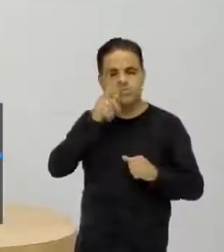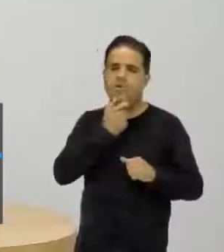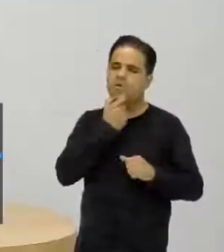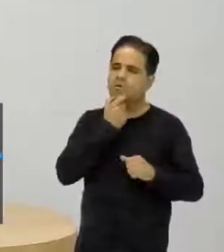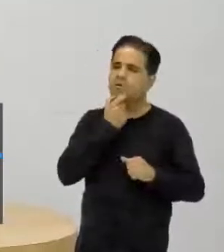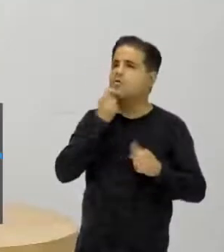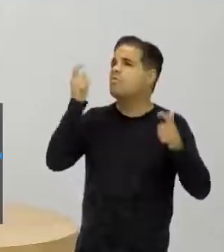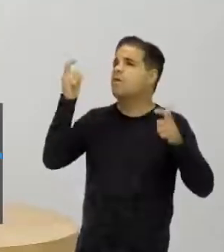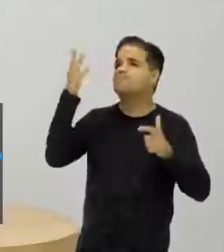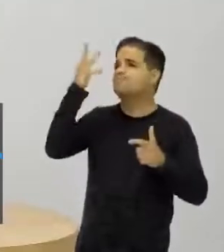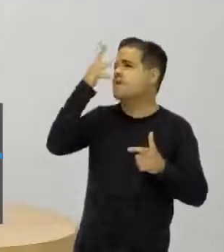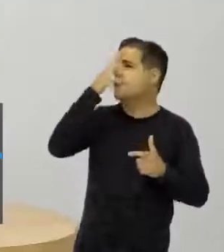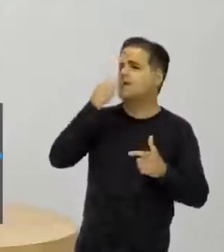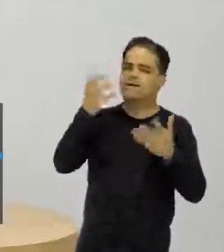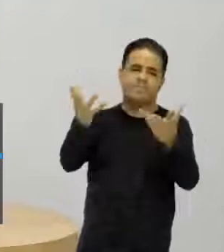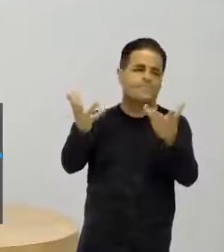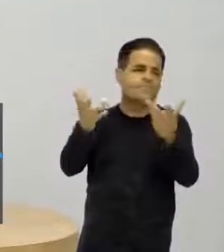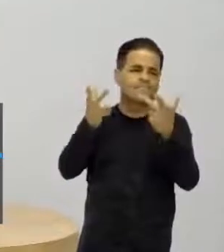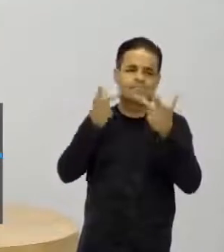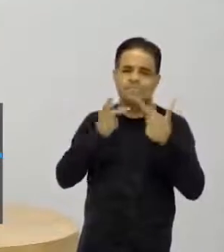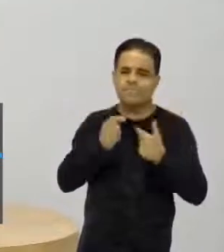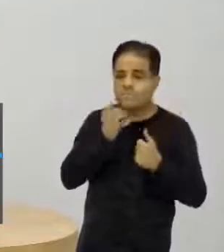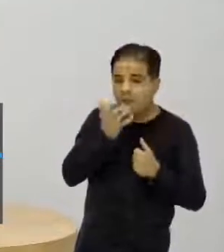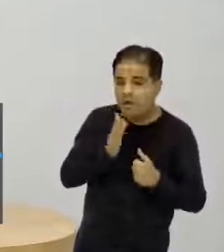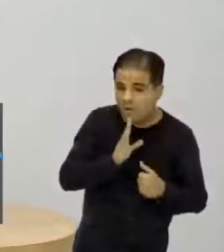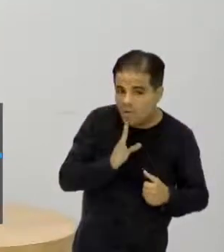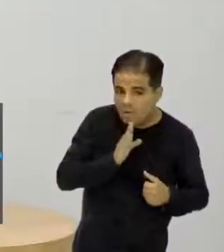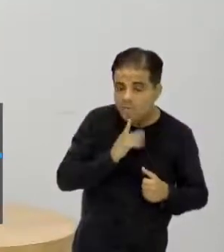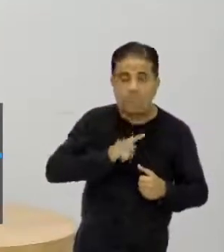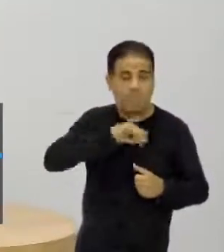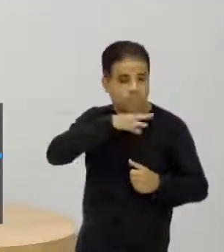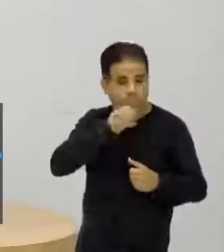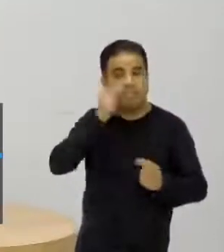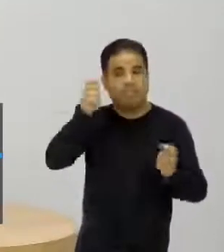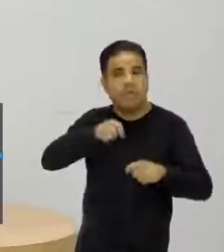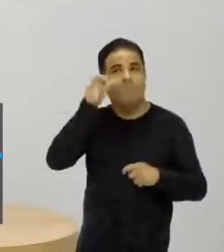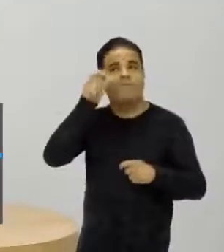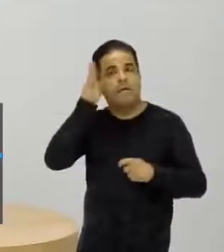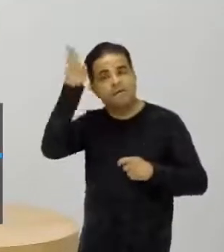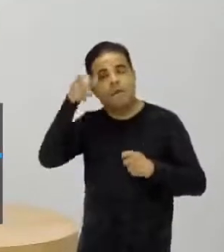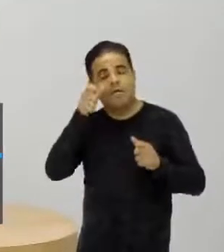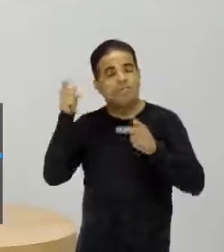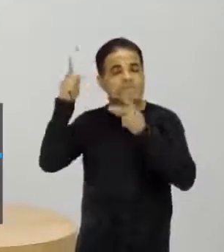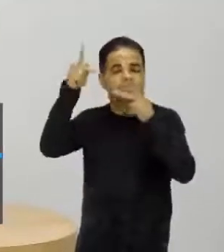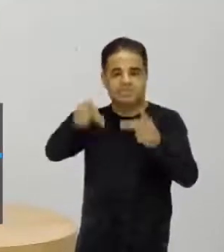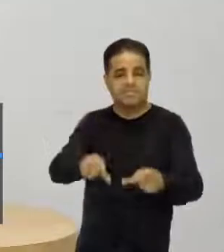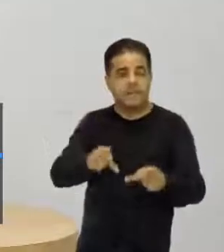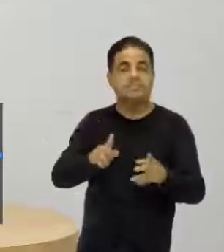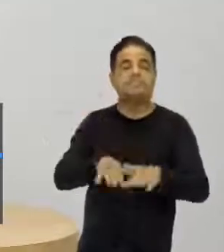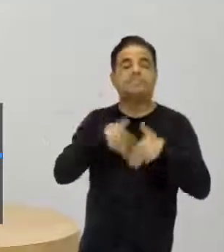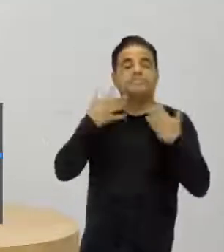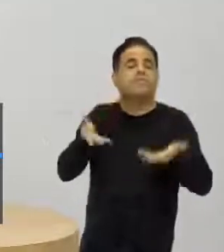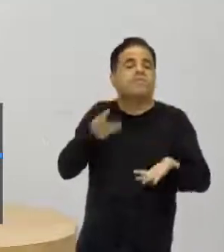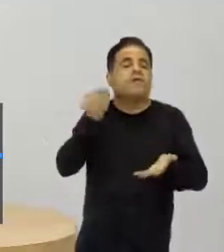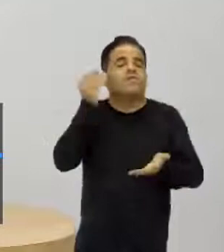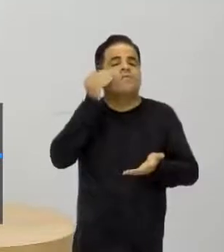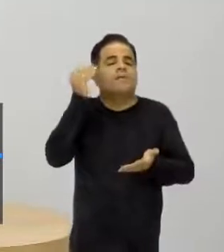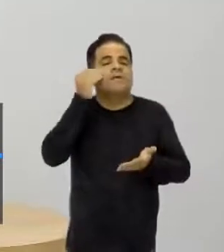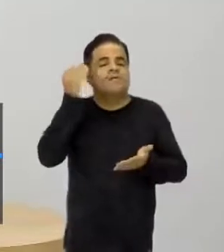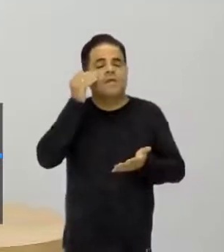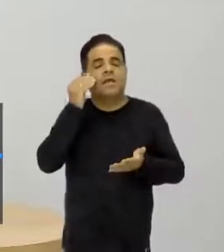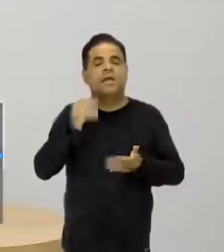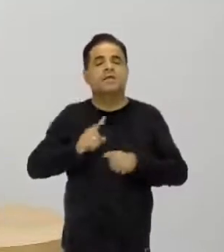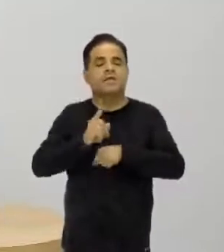lugar maravilhoso, viu? Vale a pena conhecer quem tiver aí a oportunidade. E aí, gente, né, quais são as evidências, então,